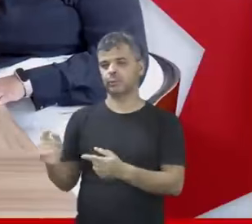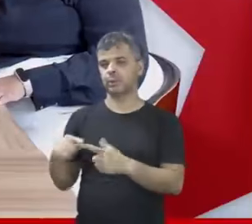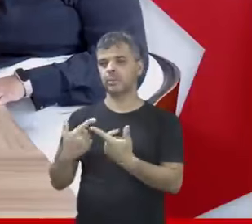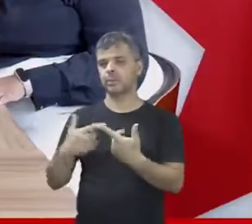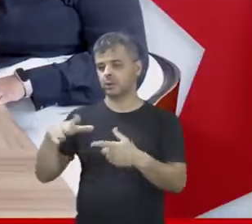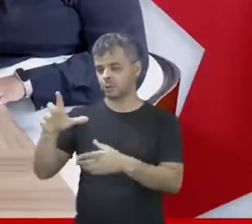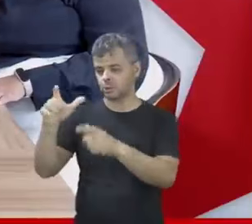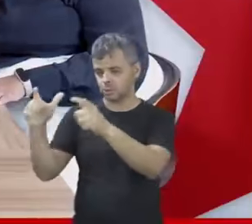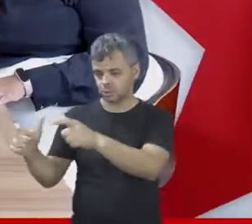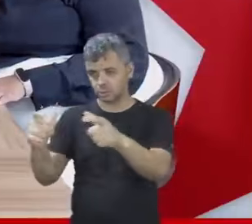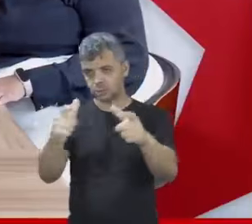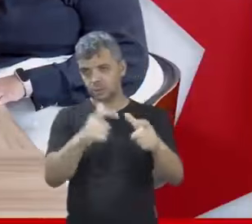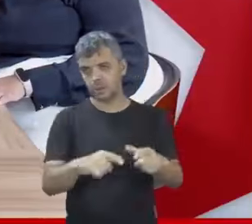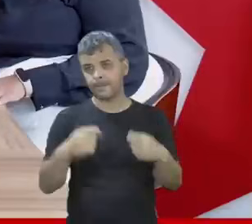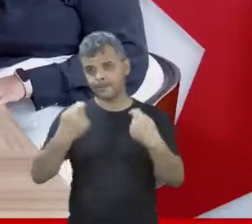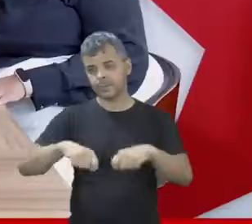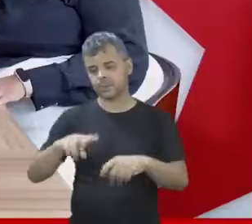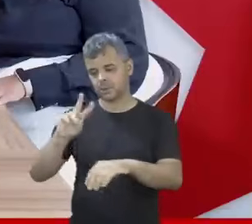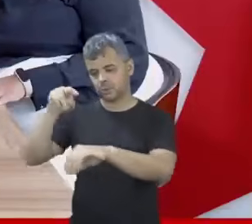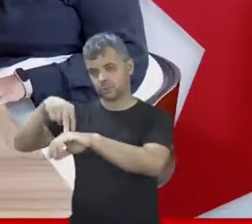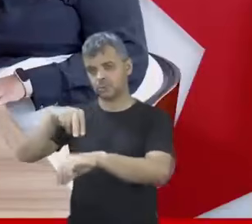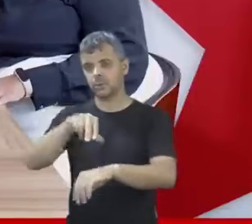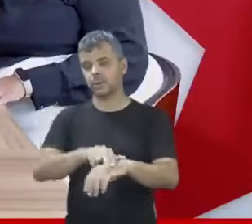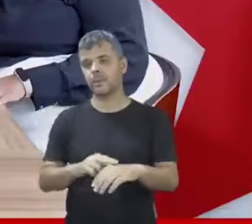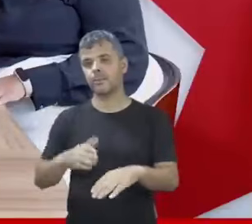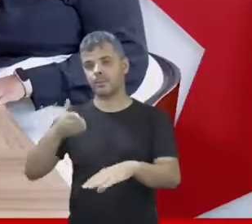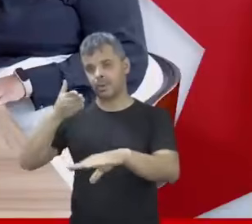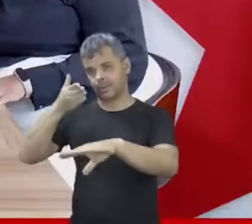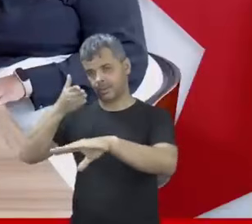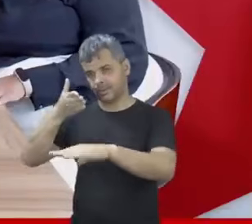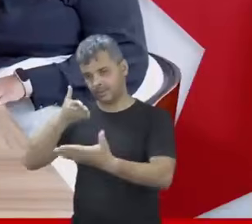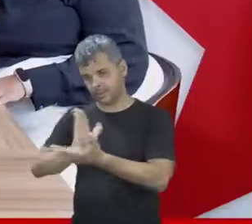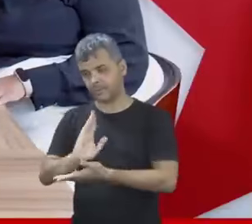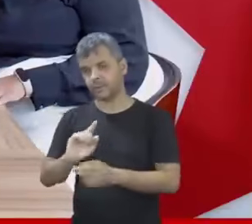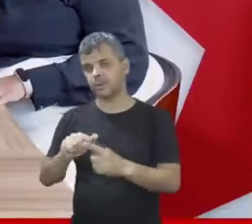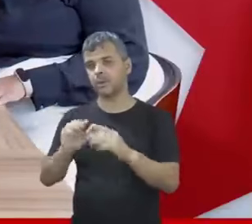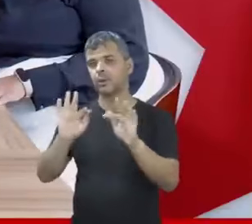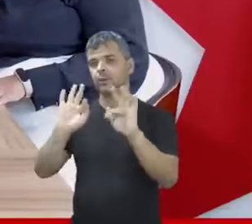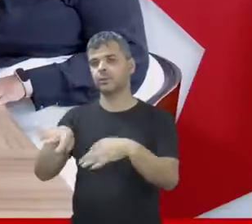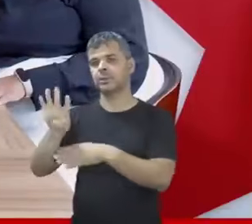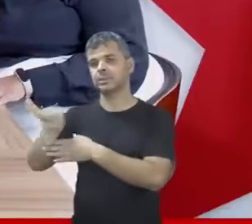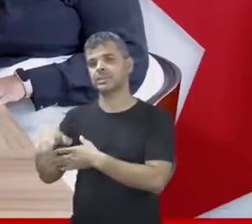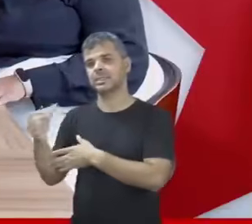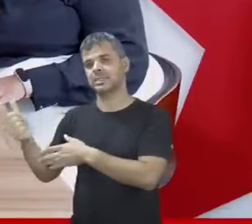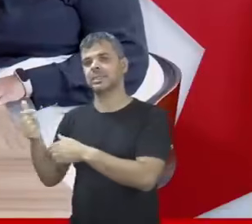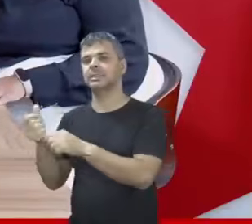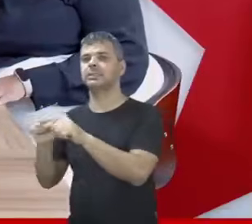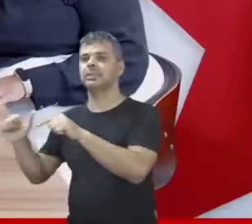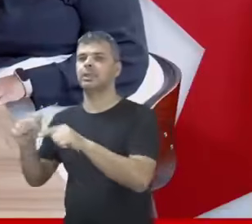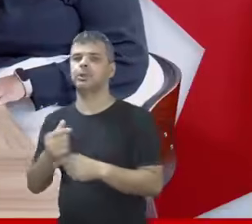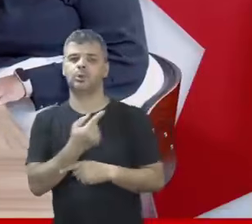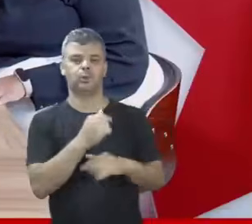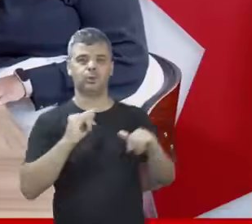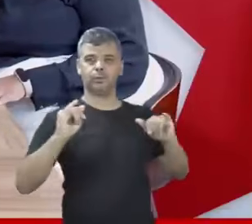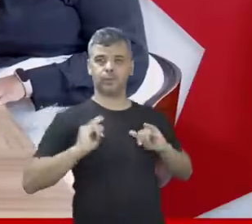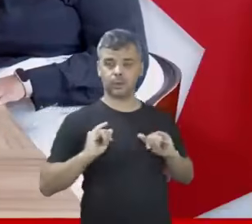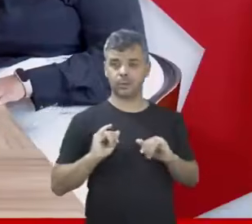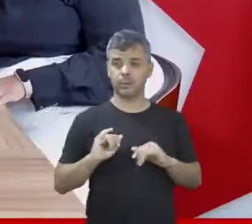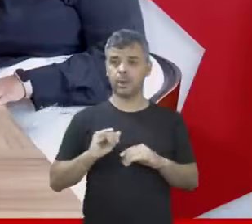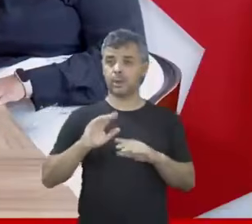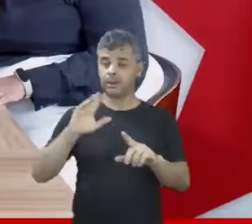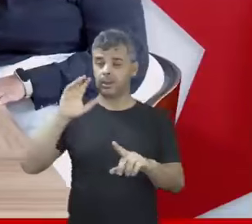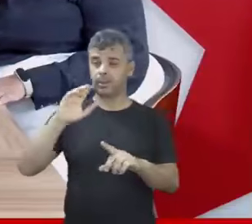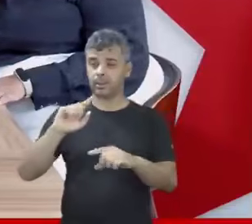nesses espaços que precisam ser colocados para aprovação do fim da escala 6x1 e de outras políticas que vêm impactar o nosso